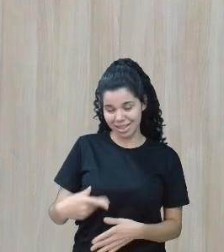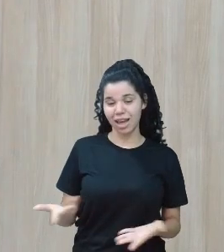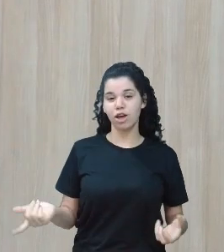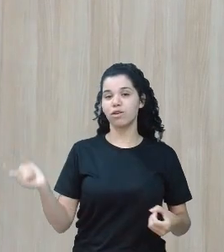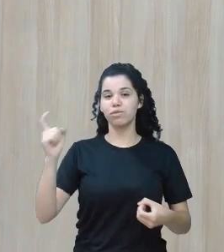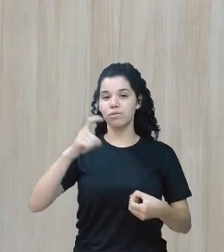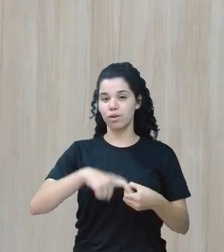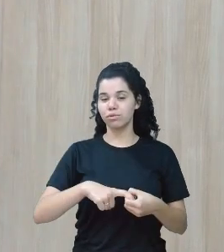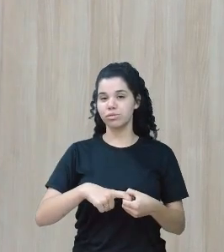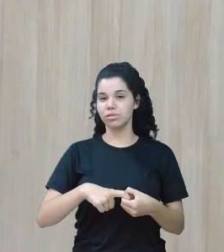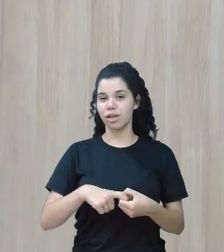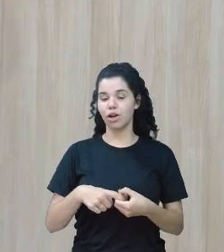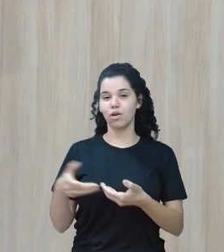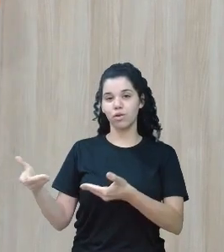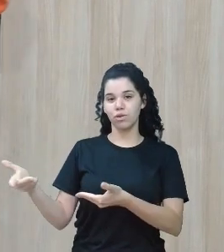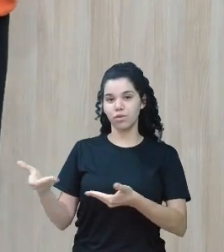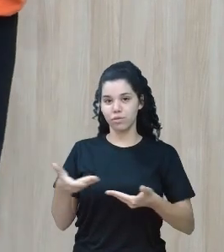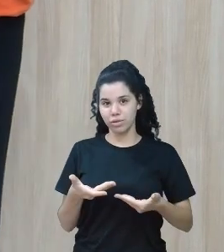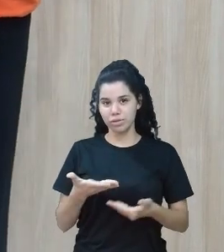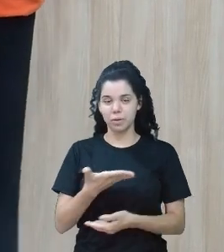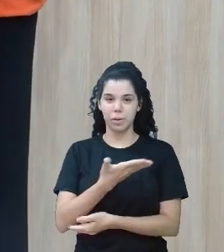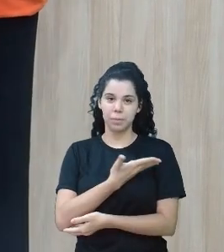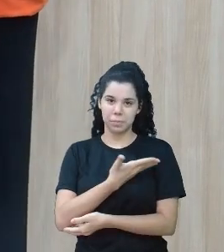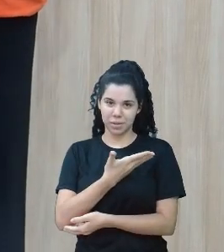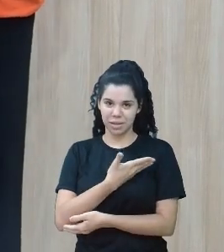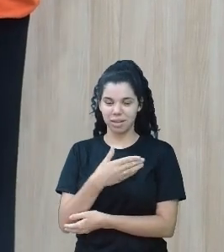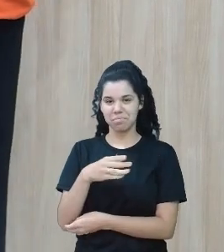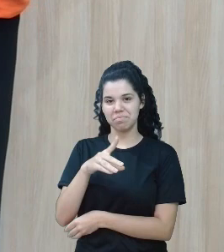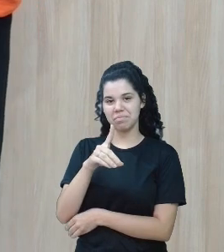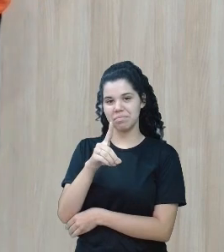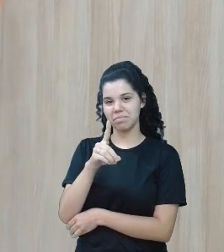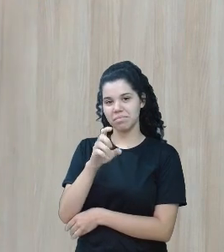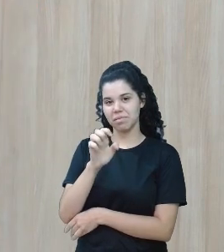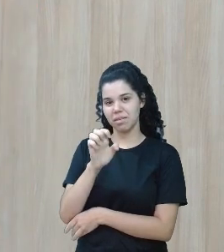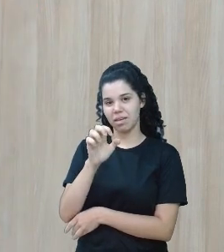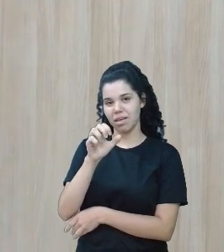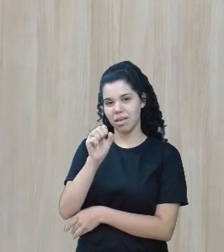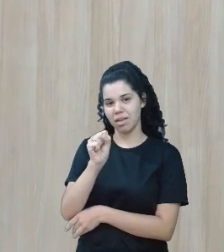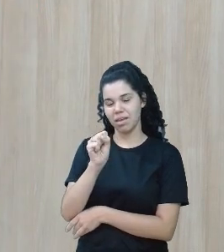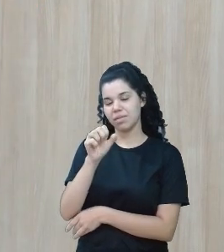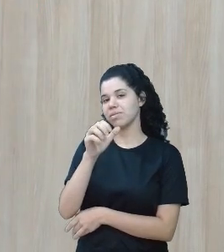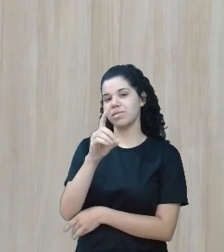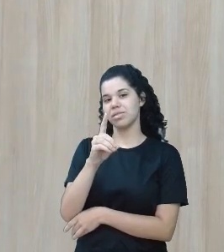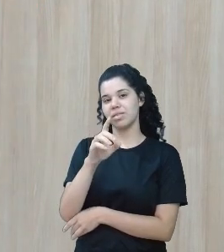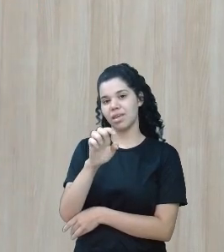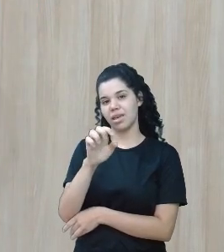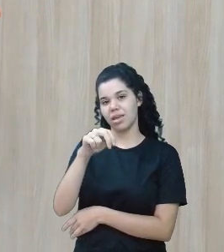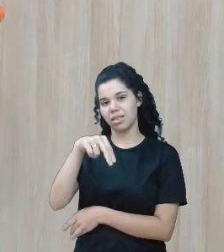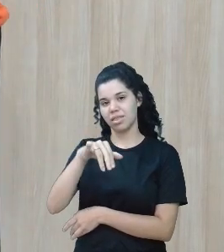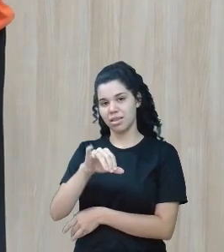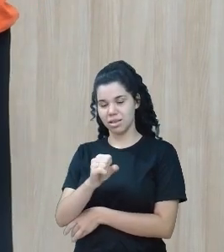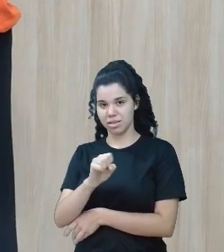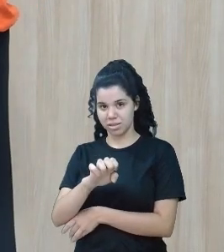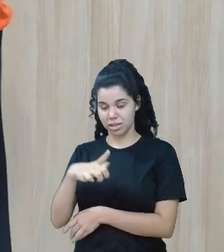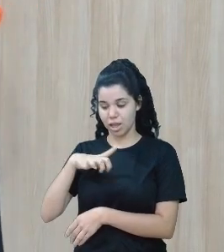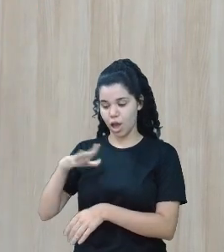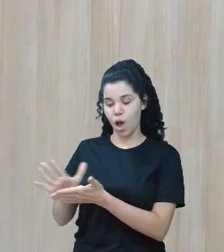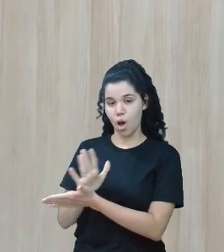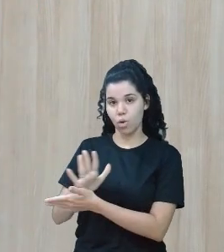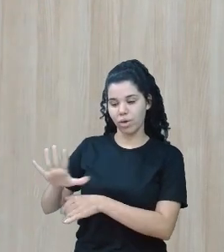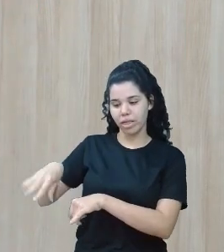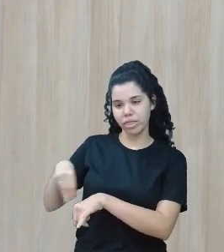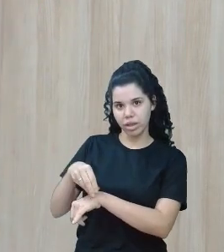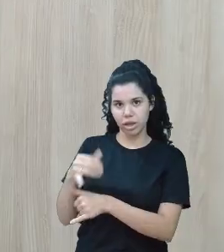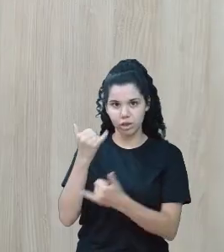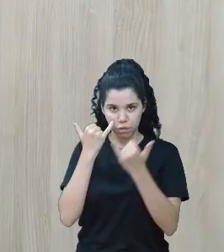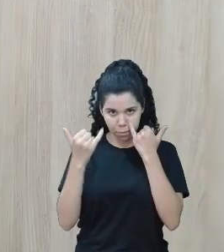voltar chamando a minha amiga Denise, que eu acho que ela tem mais alguns recadinhos, mais algumas dicas para vocês.